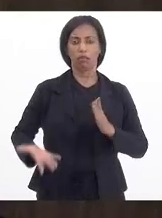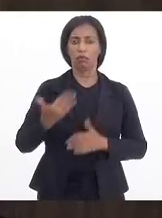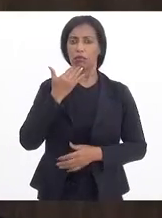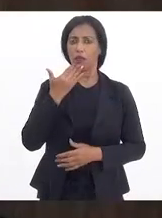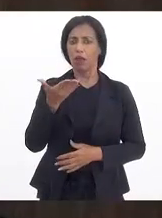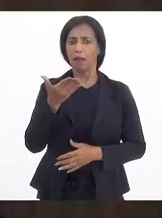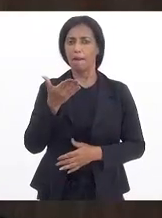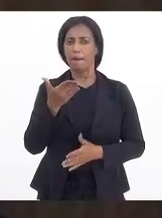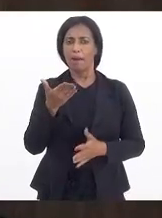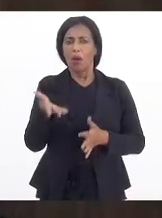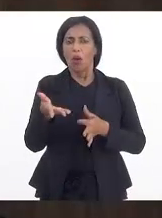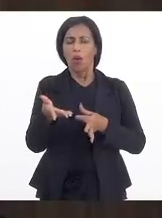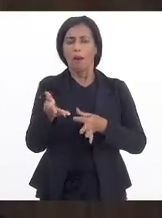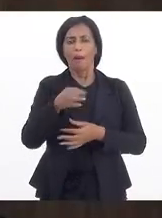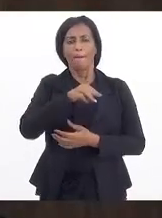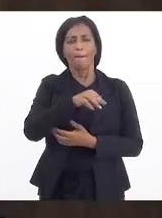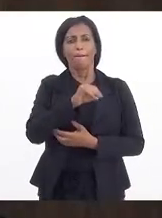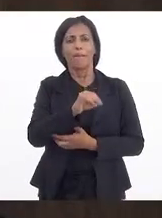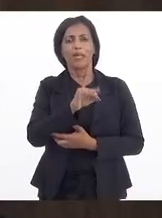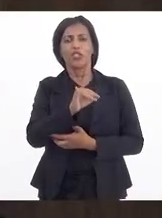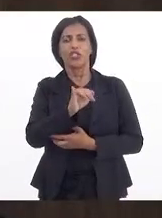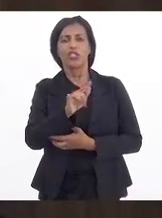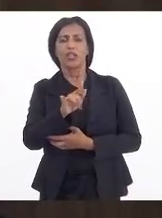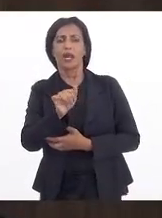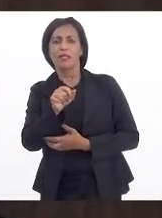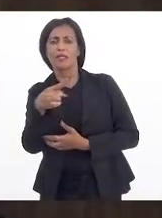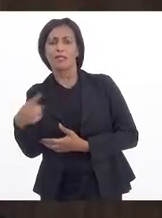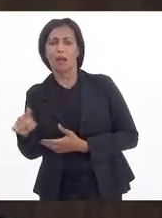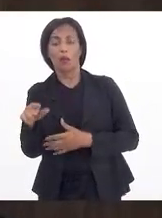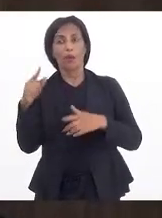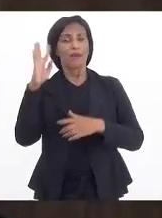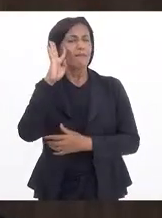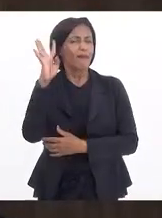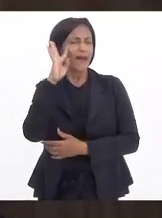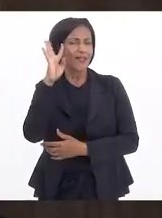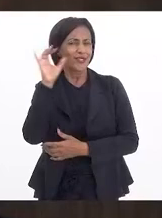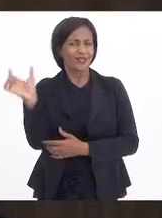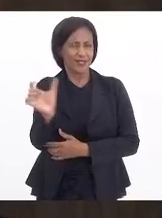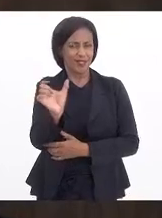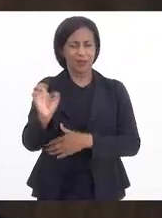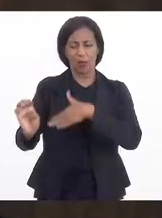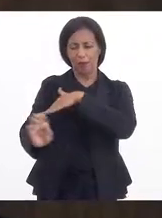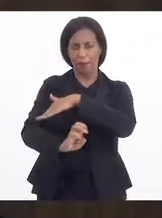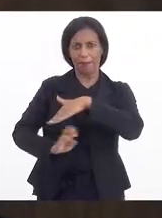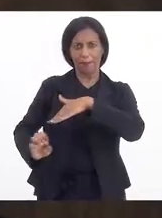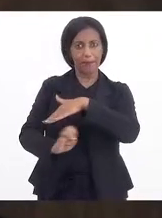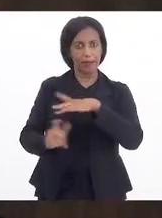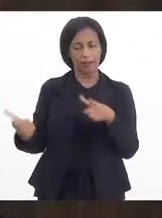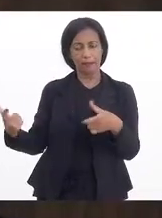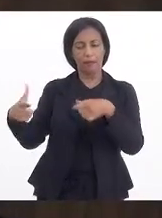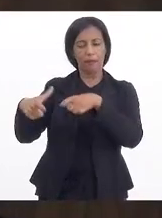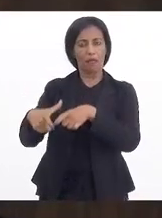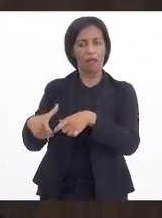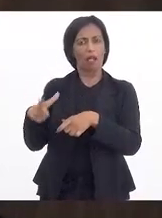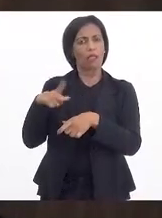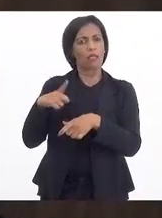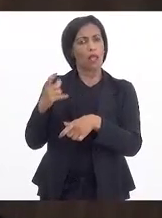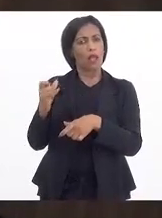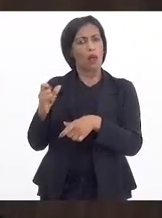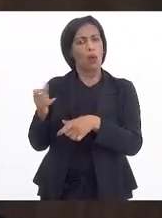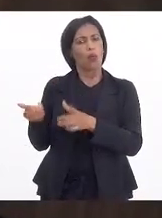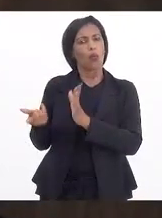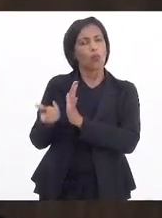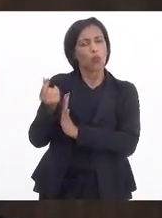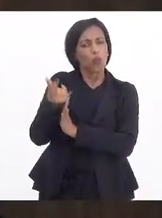propondo uma mitigação Imagine que uma empresa de pequeno porte tem um faturamento